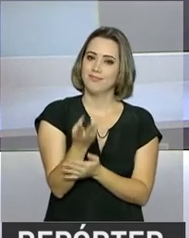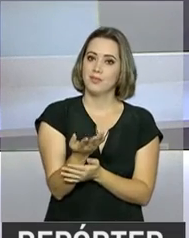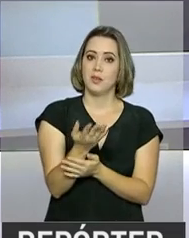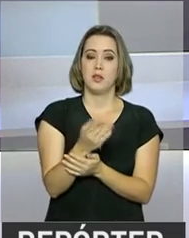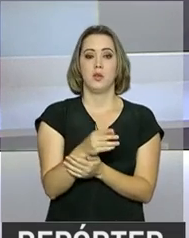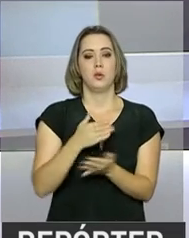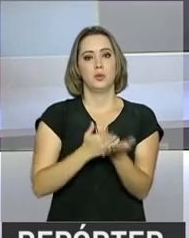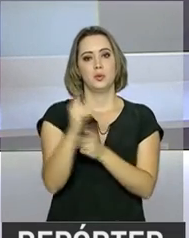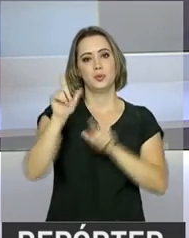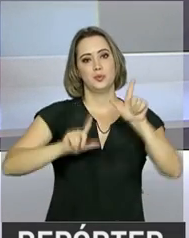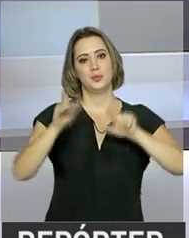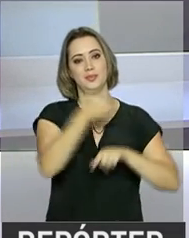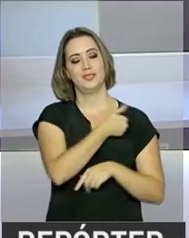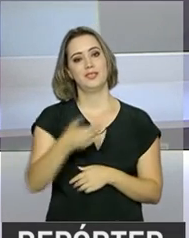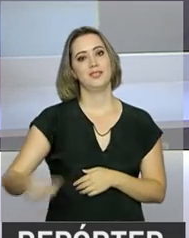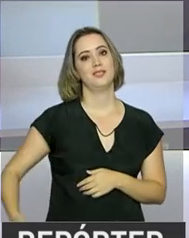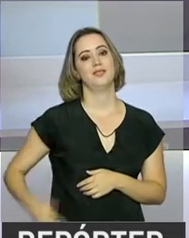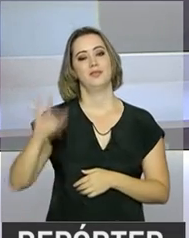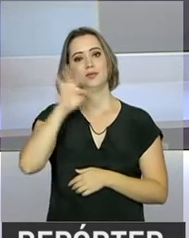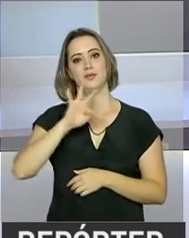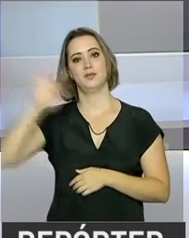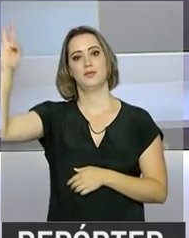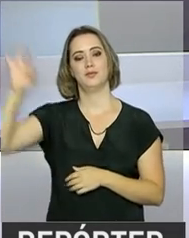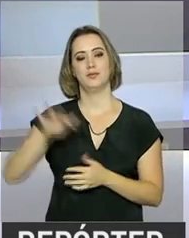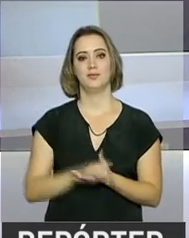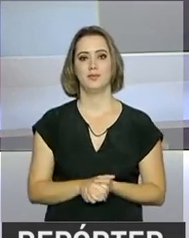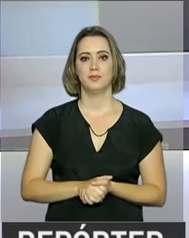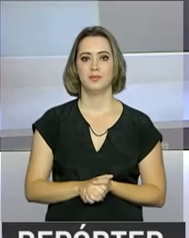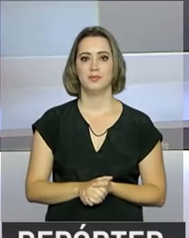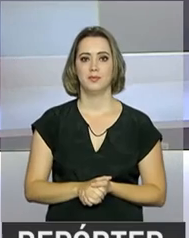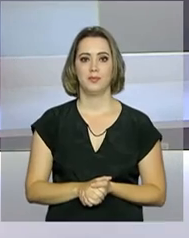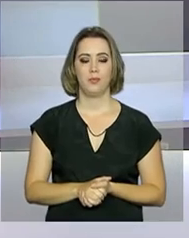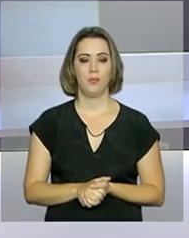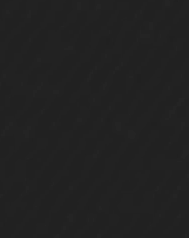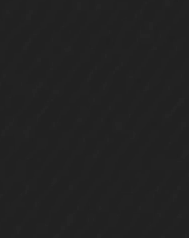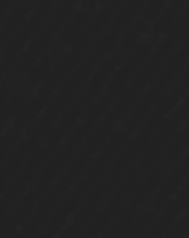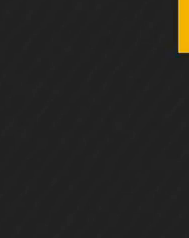continue com a gente aqui na nbr a tv do governo federal